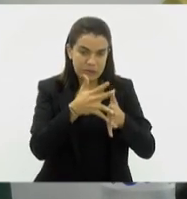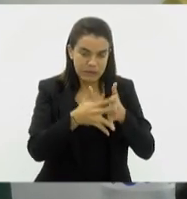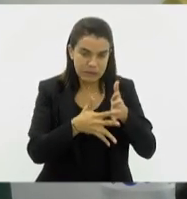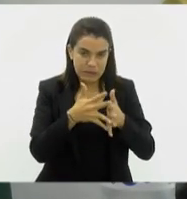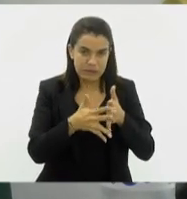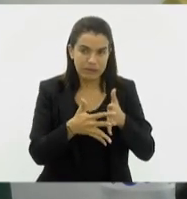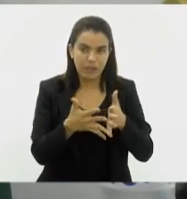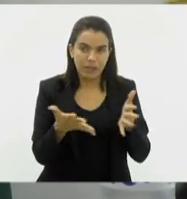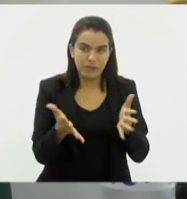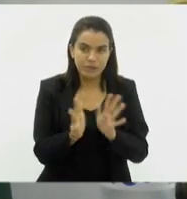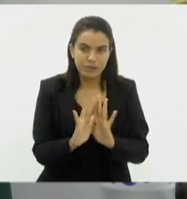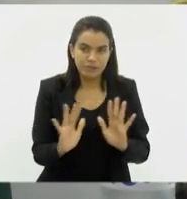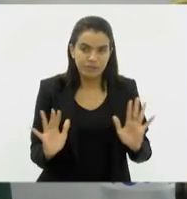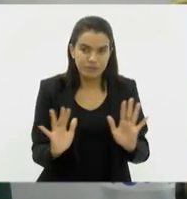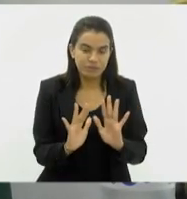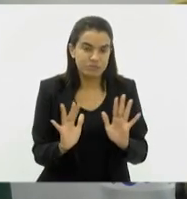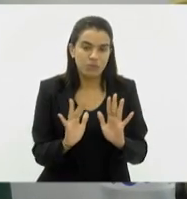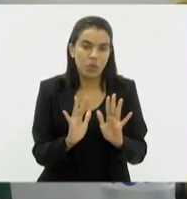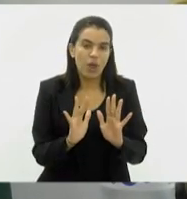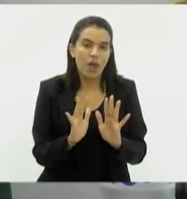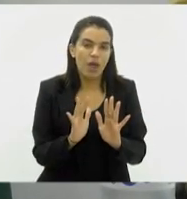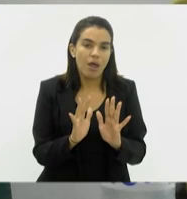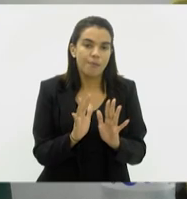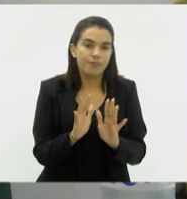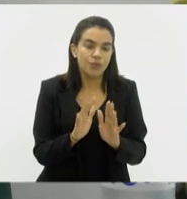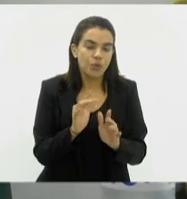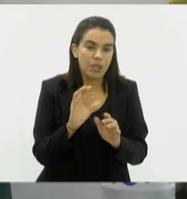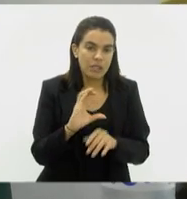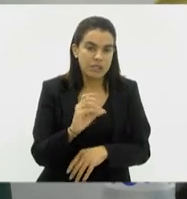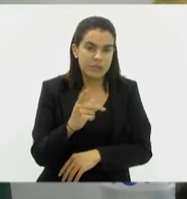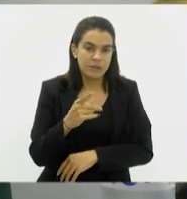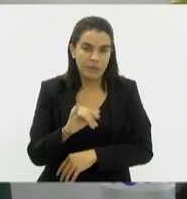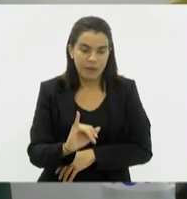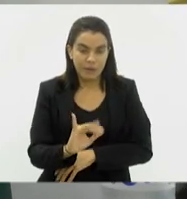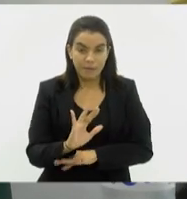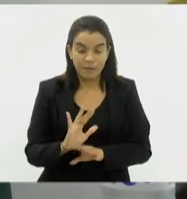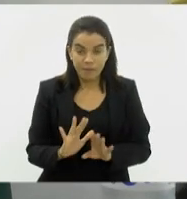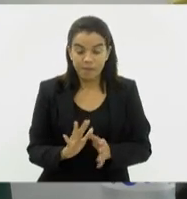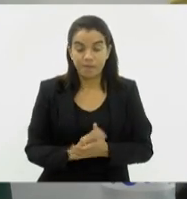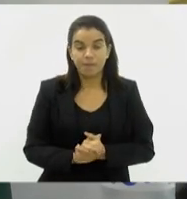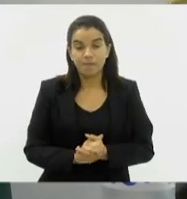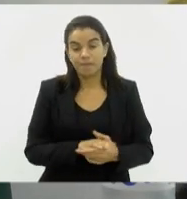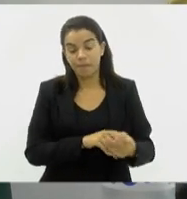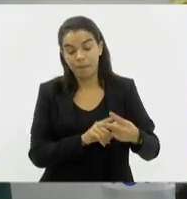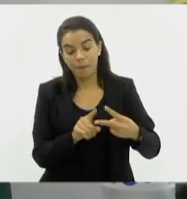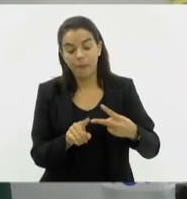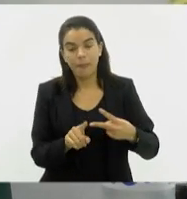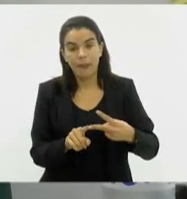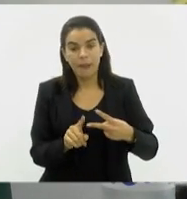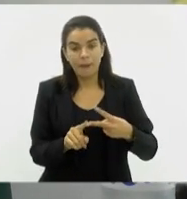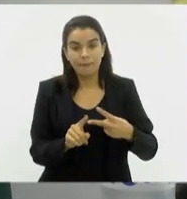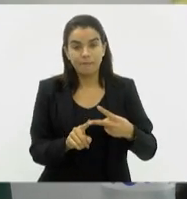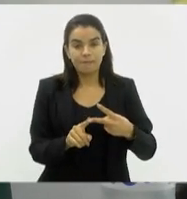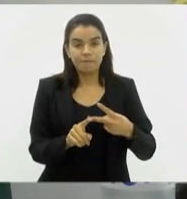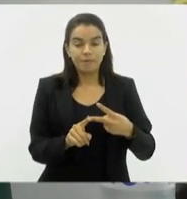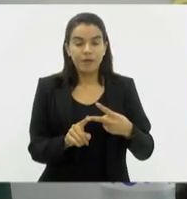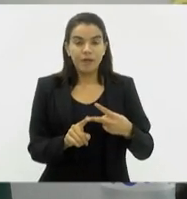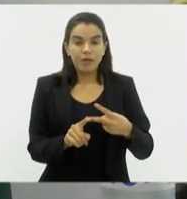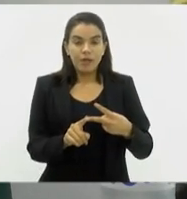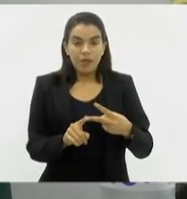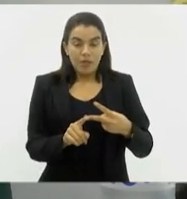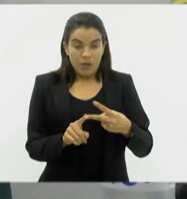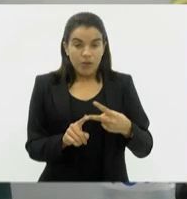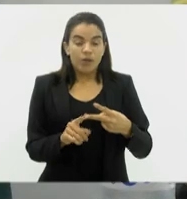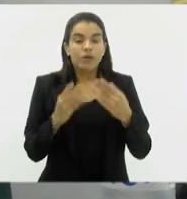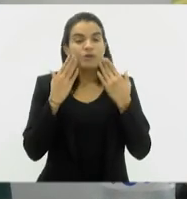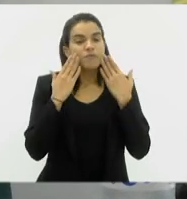de não andamento da da da nossa CPI segundo ponto o que a foi